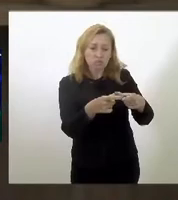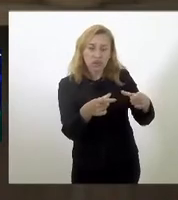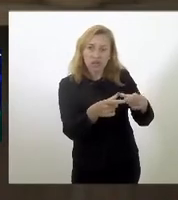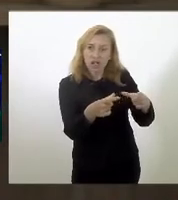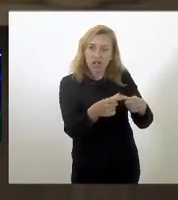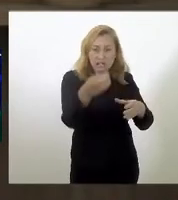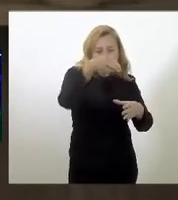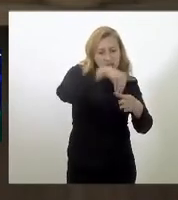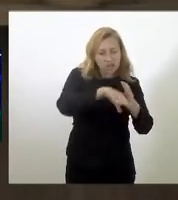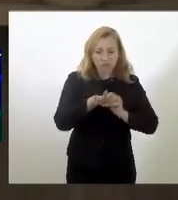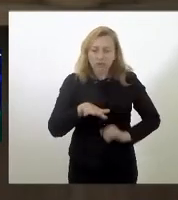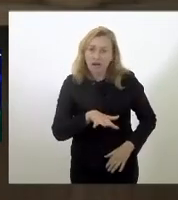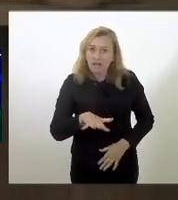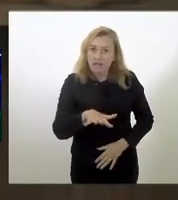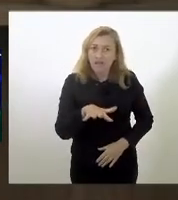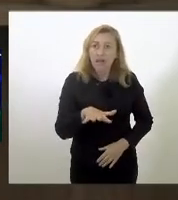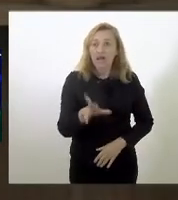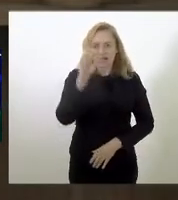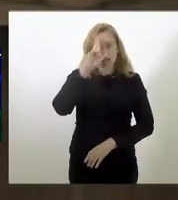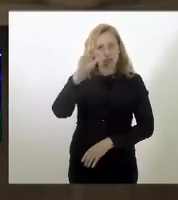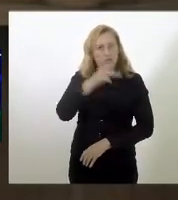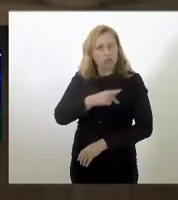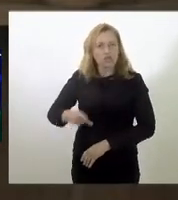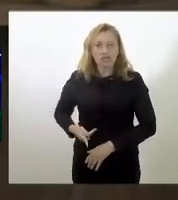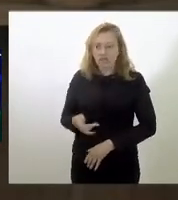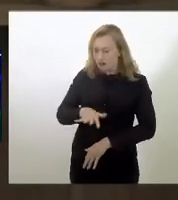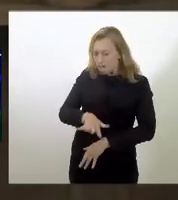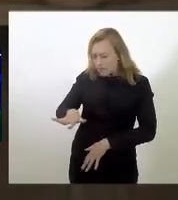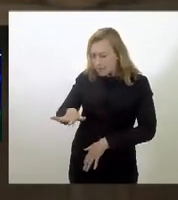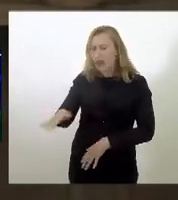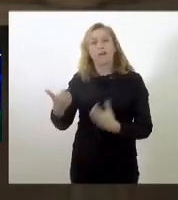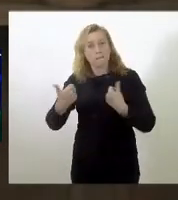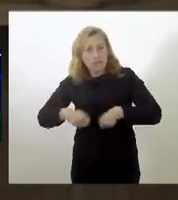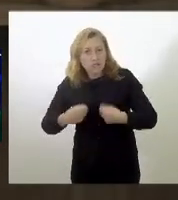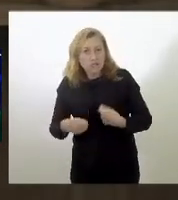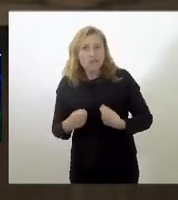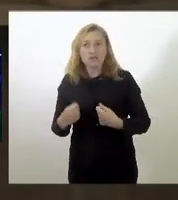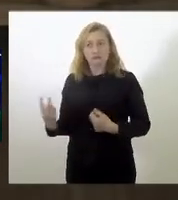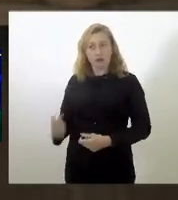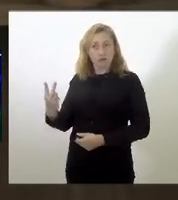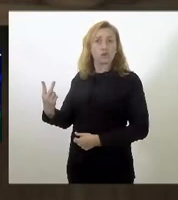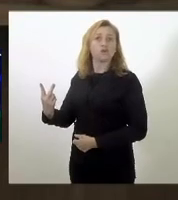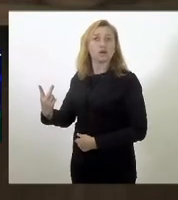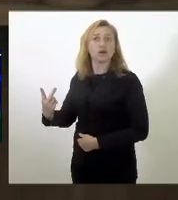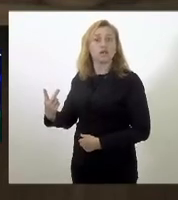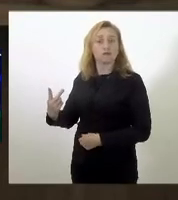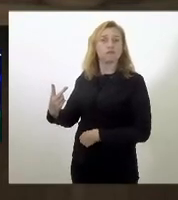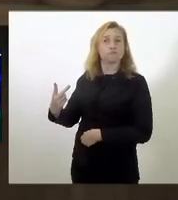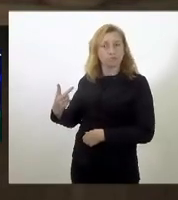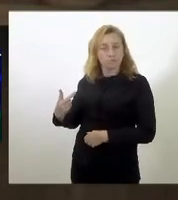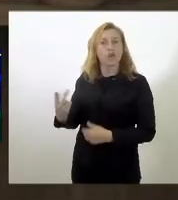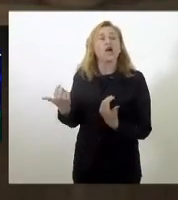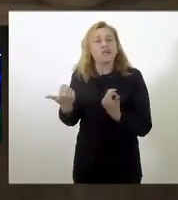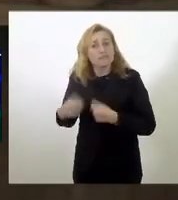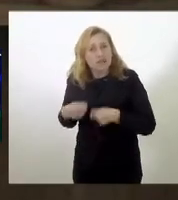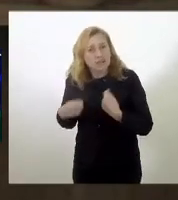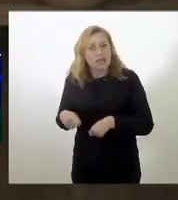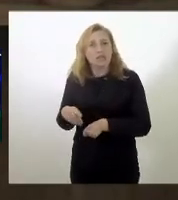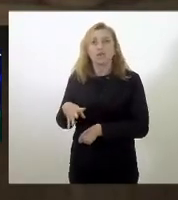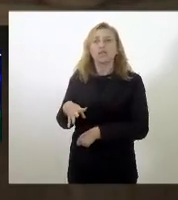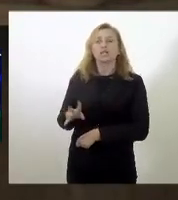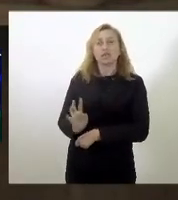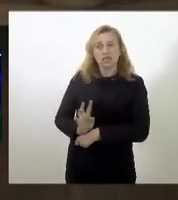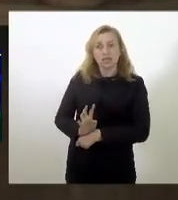dentro da favela. Senhor presidente, a favela precisa ser reconhecida com dignidade humana, precisa ser